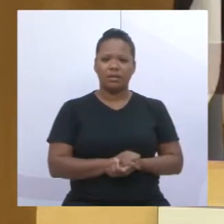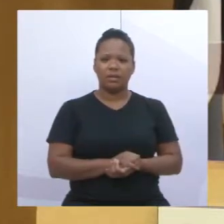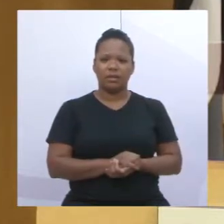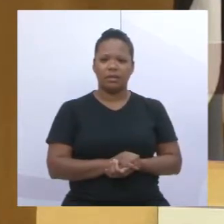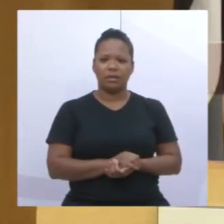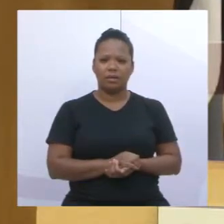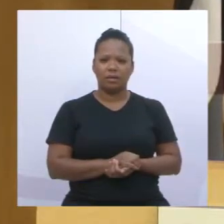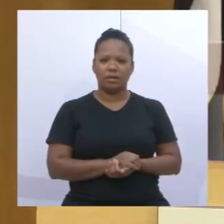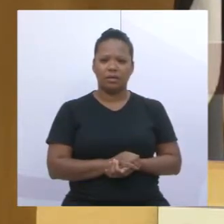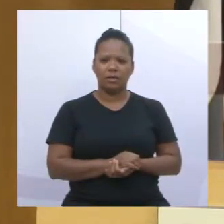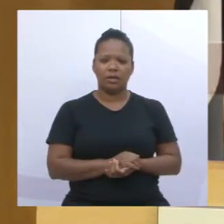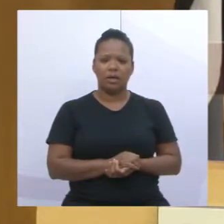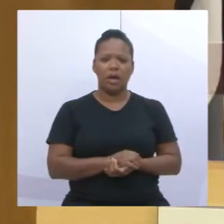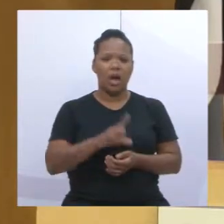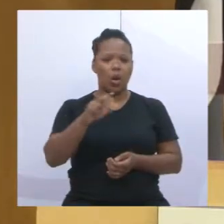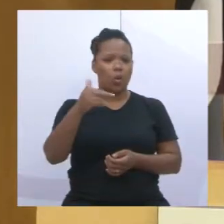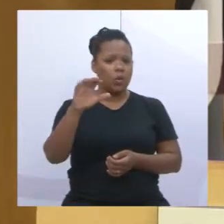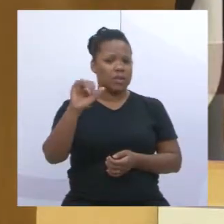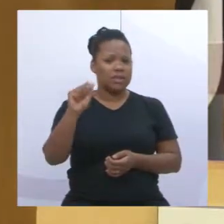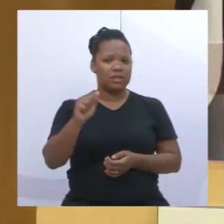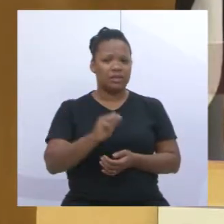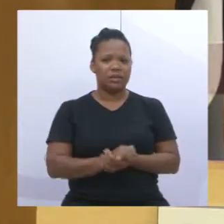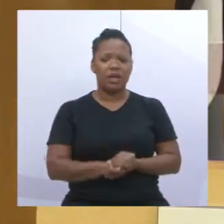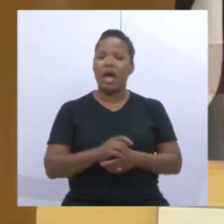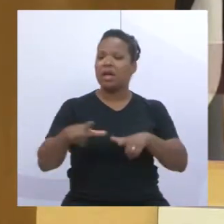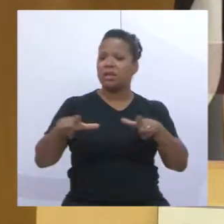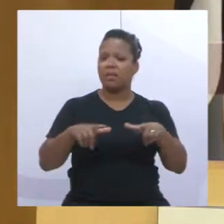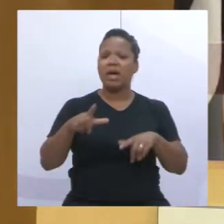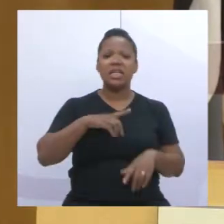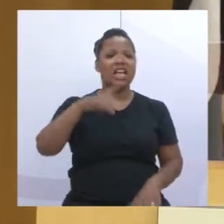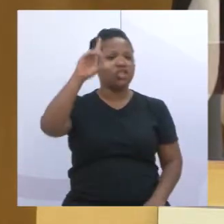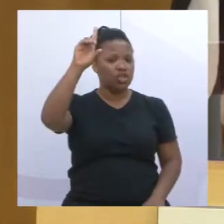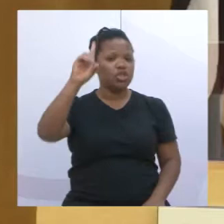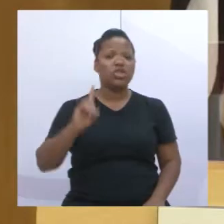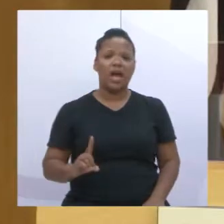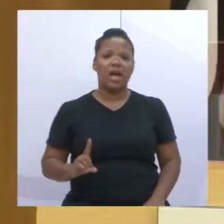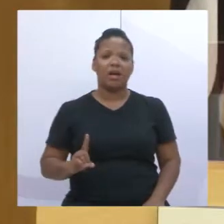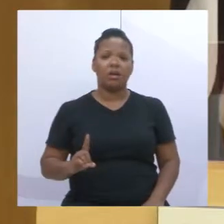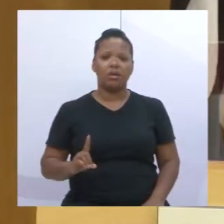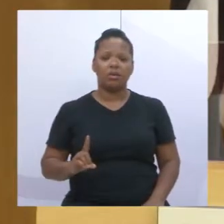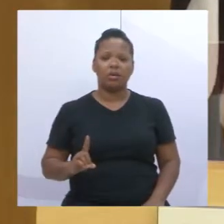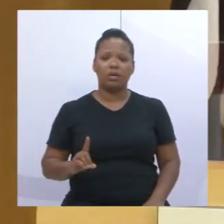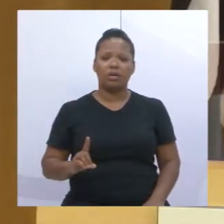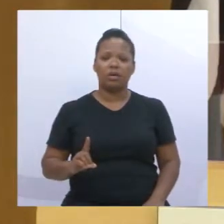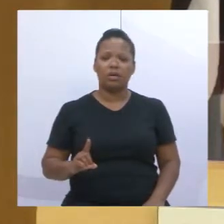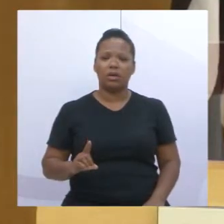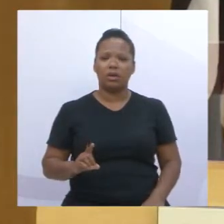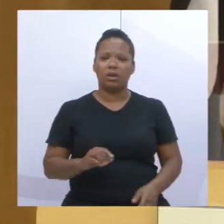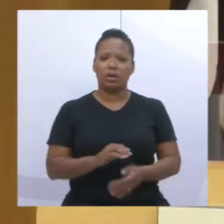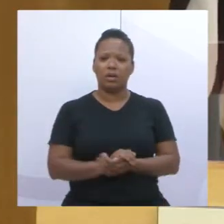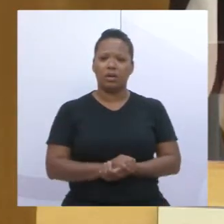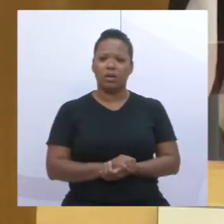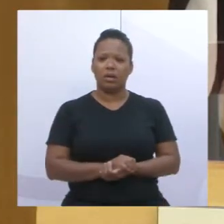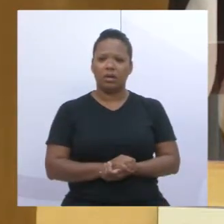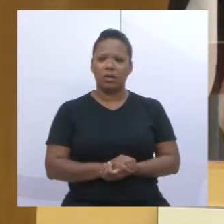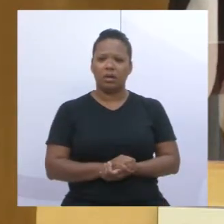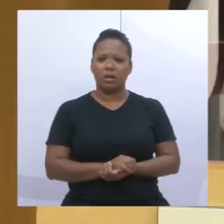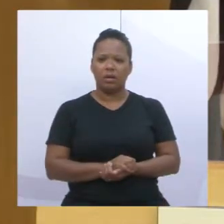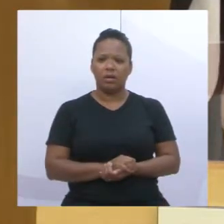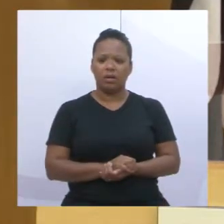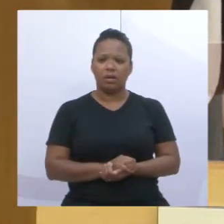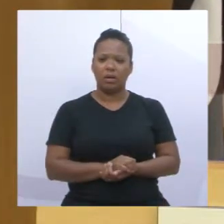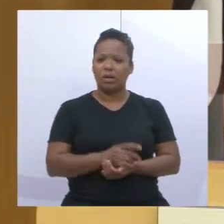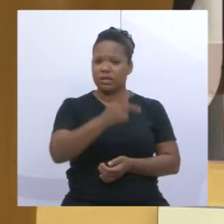colocou a Lúcia, quem trabalha tem direito? Então é a carteirinha do INAMPS, né? Alguns aqui